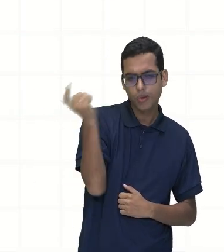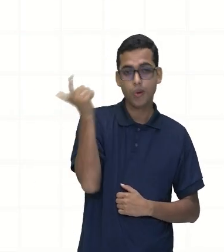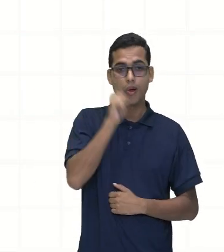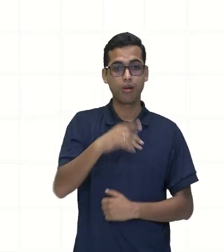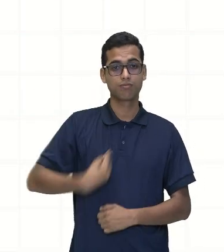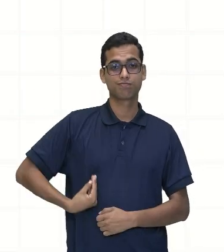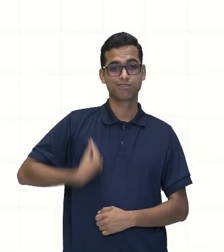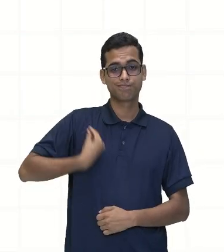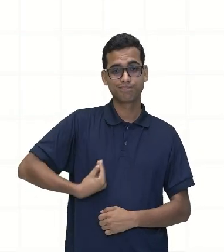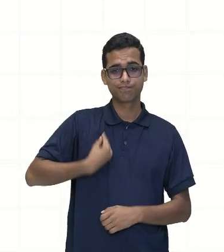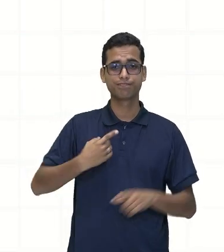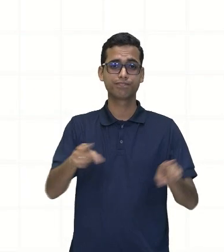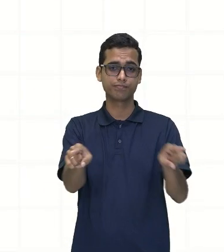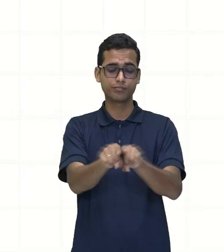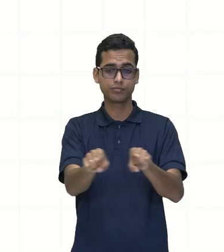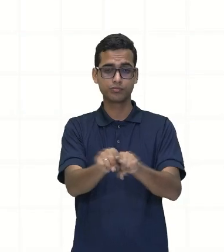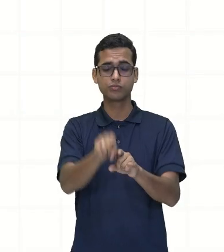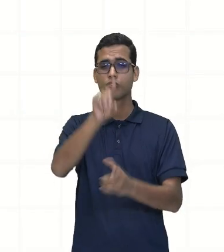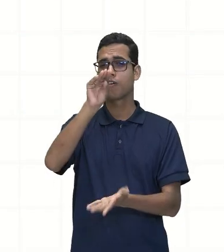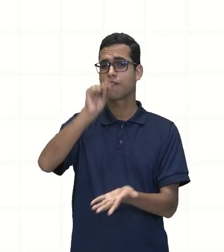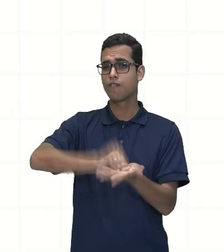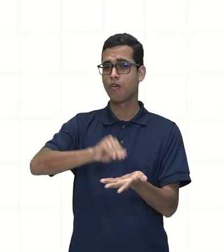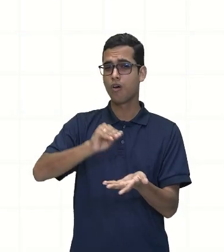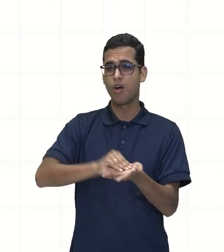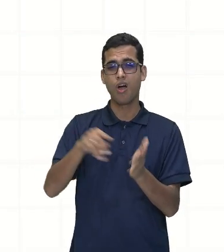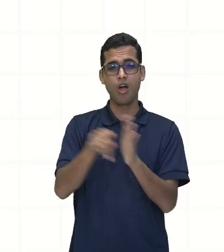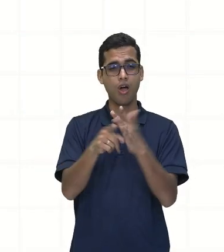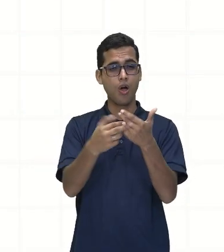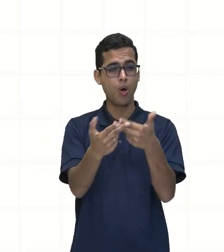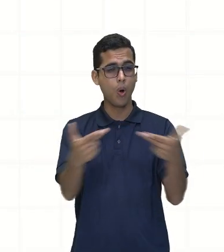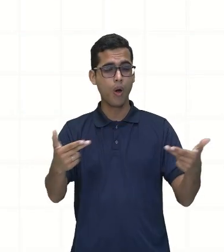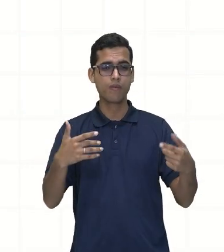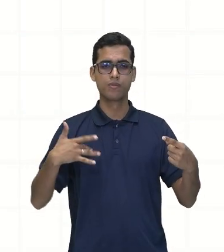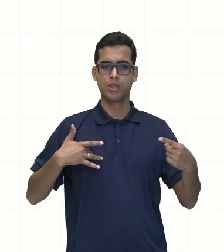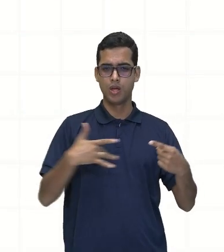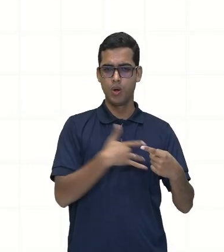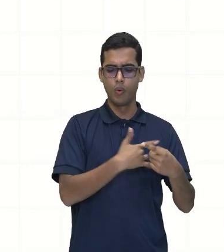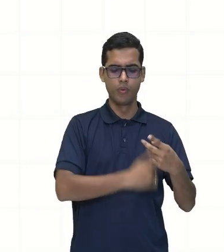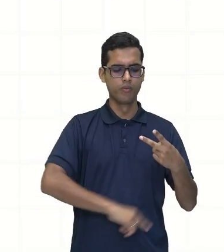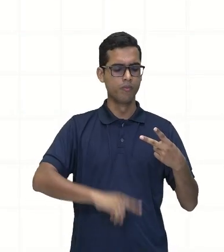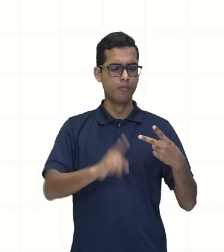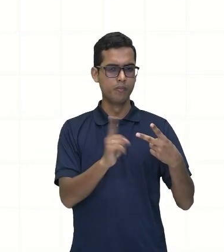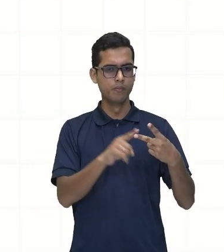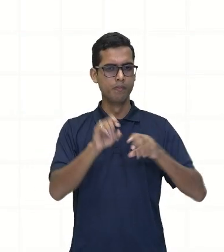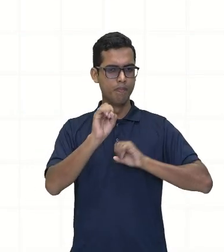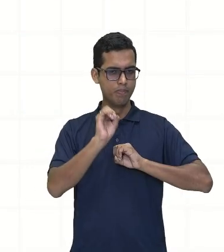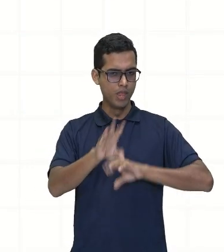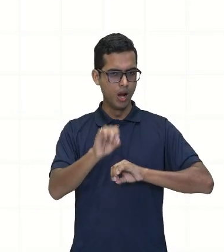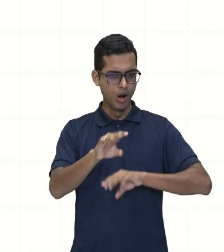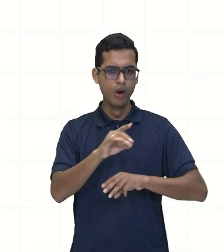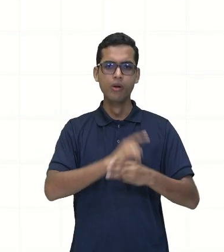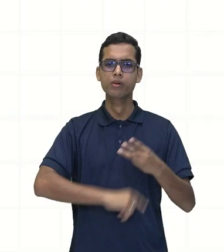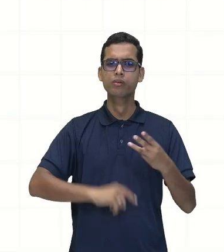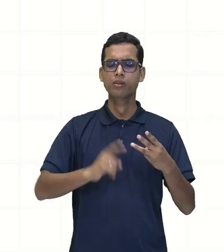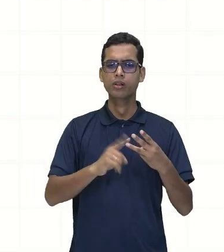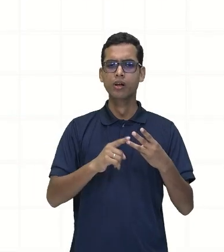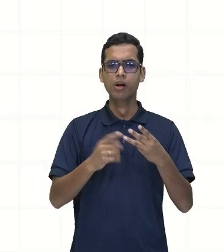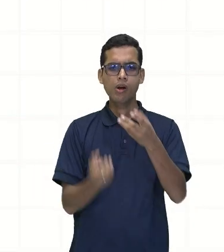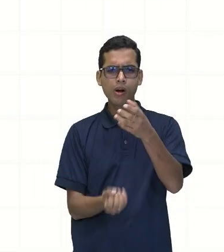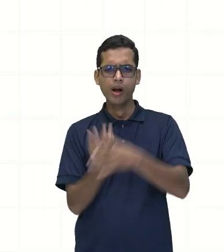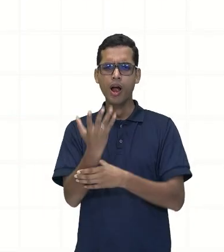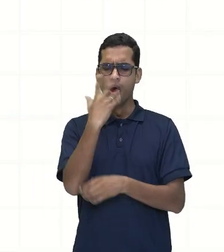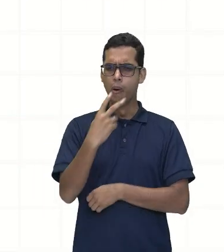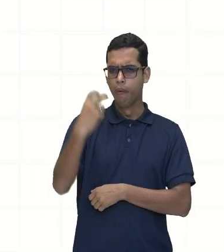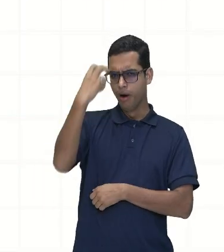à falta de saúde, educação, onde desenvolveram uma cultura, né, justamente por